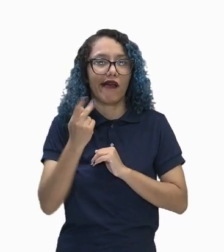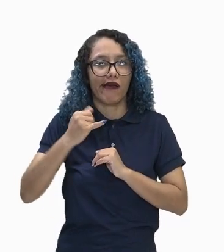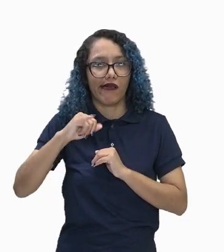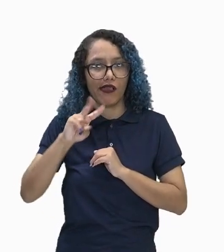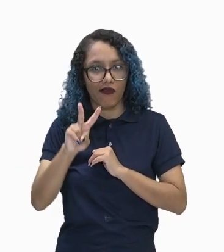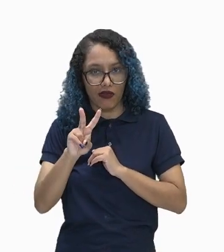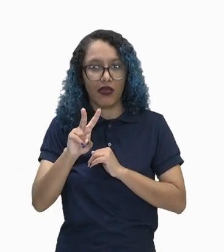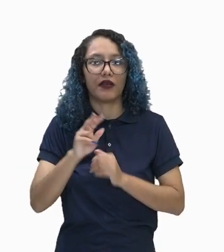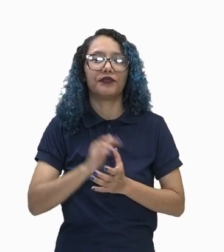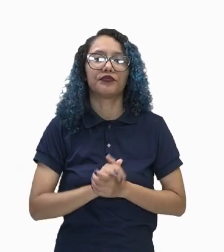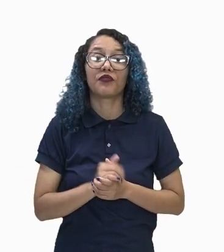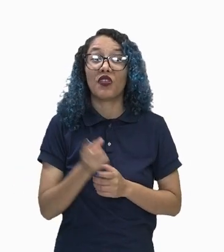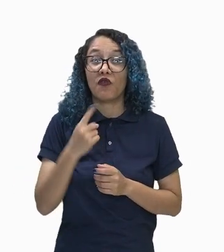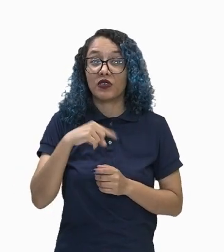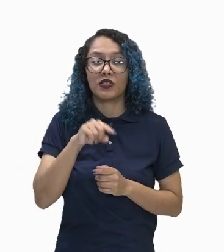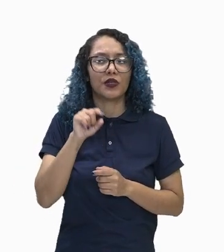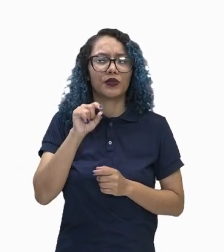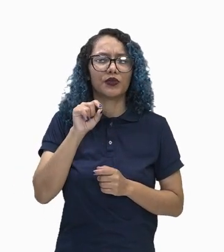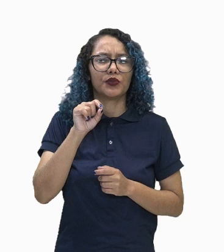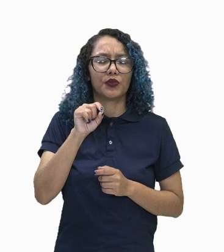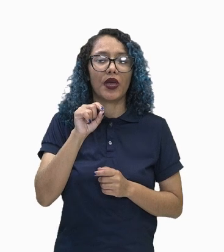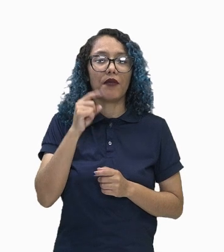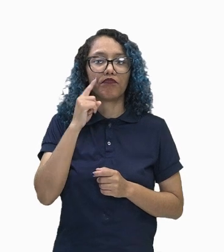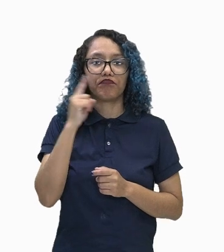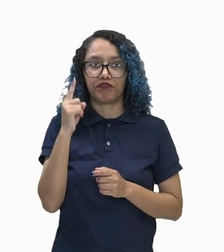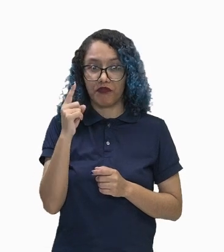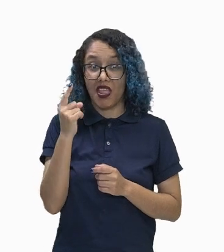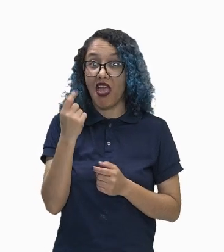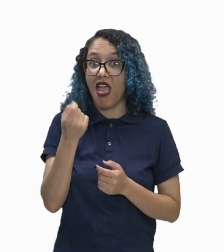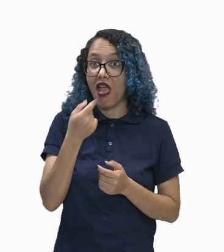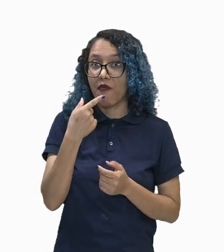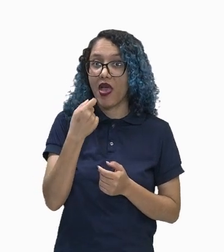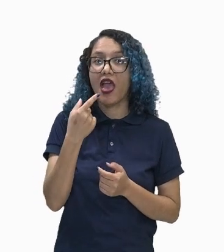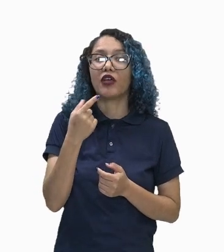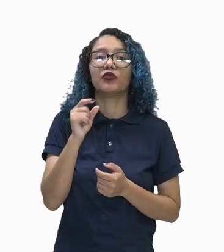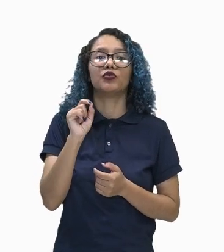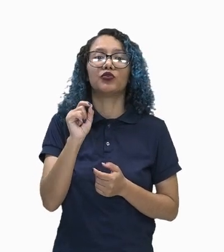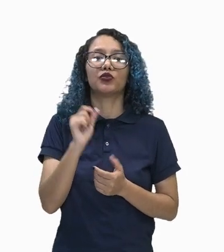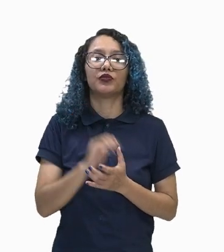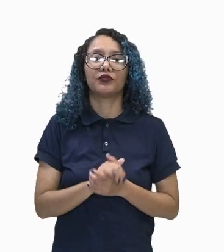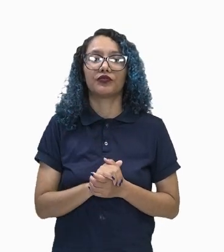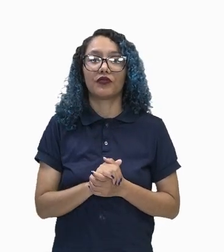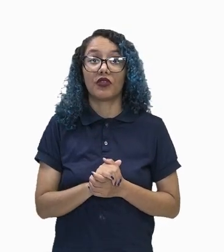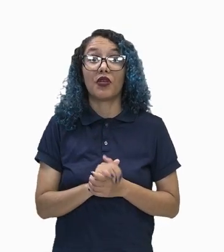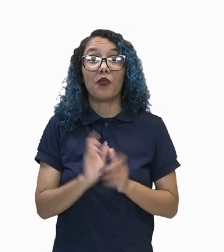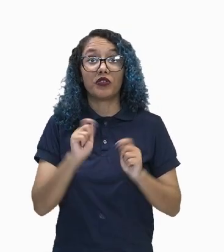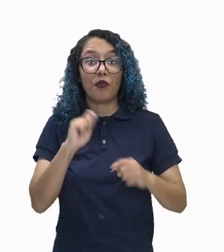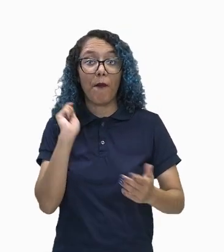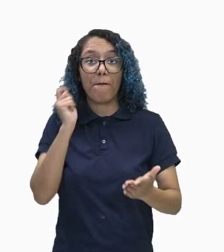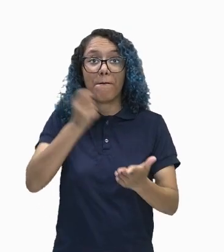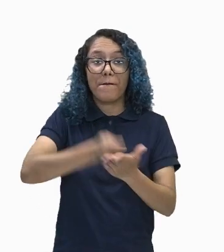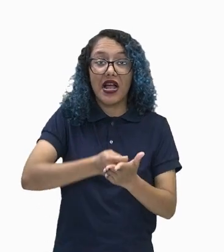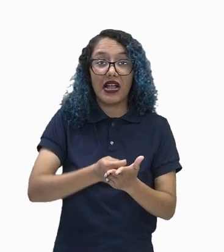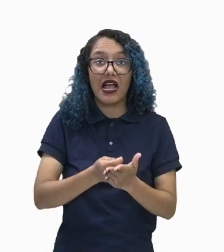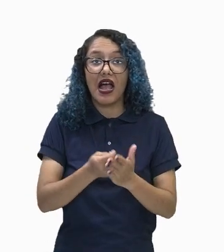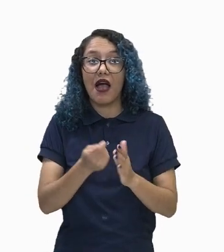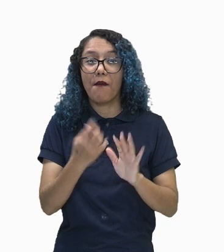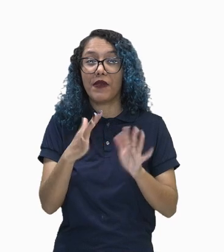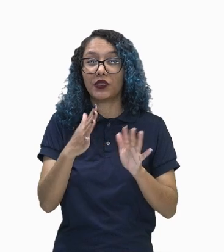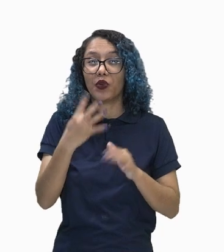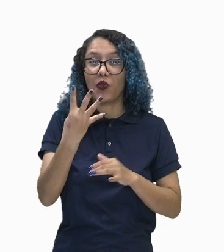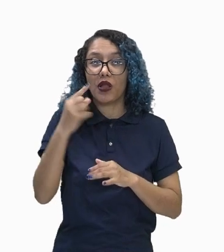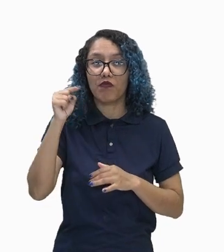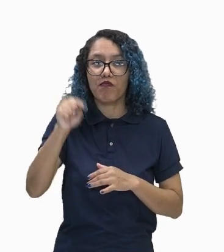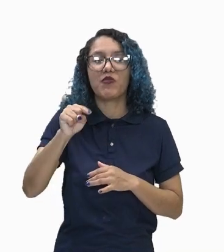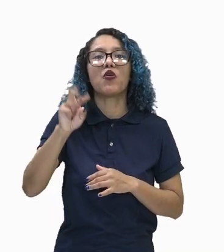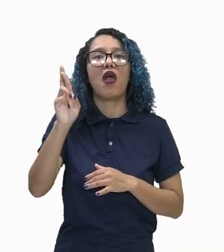Para vocês terem ideia, essa medicação, ela pode custar até R$4.000.